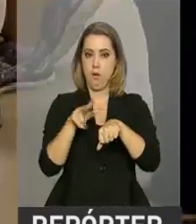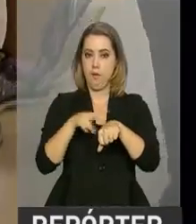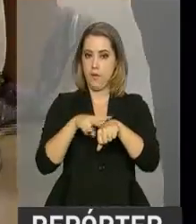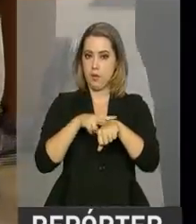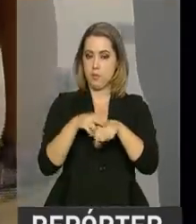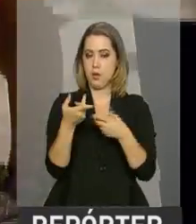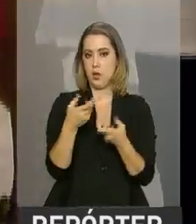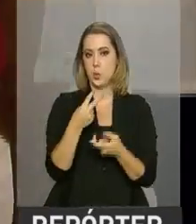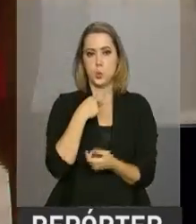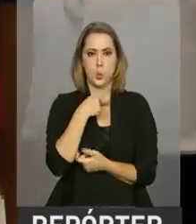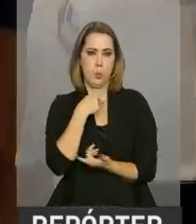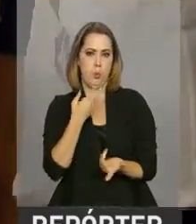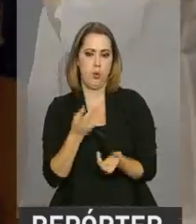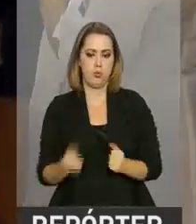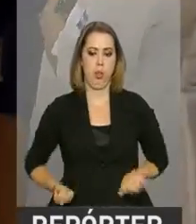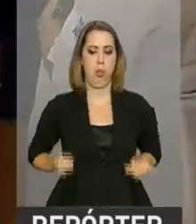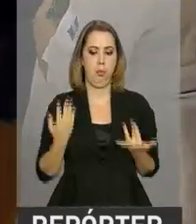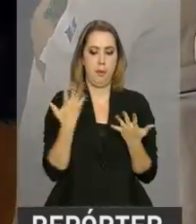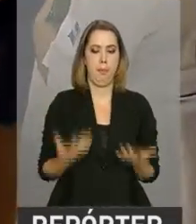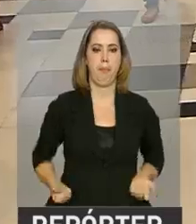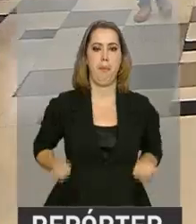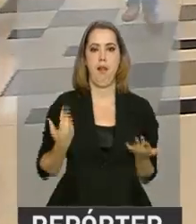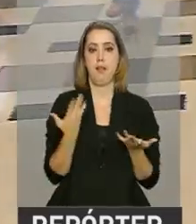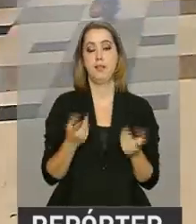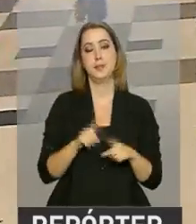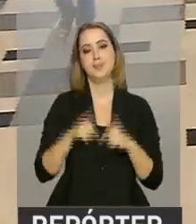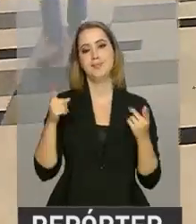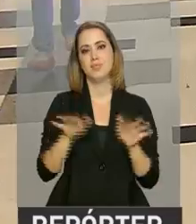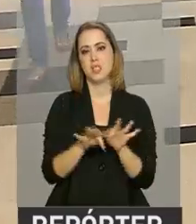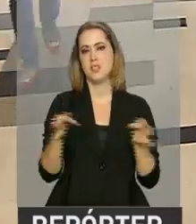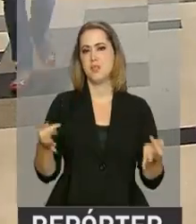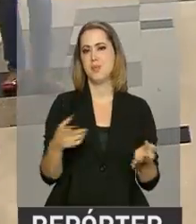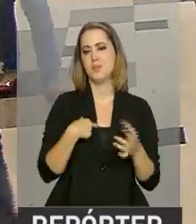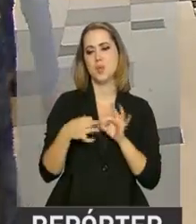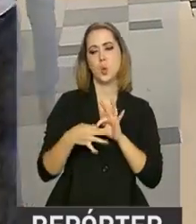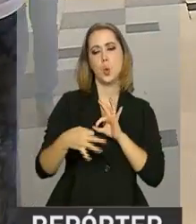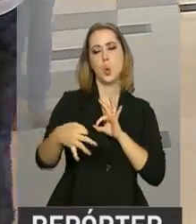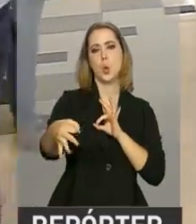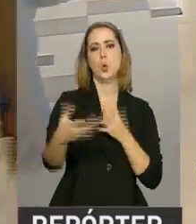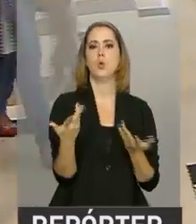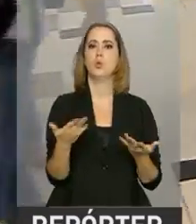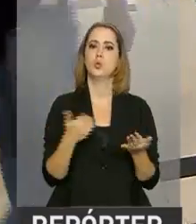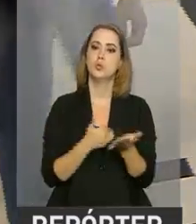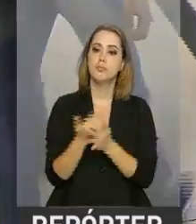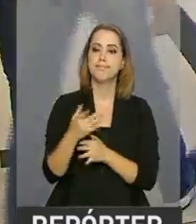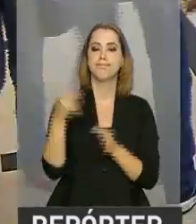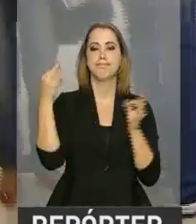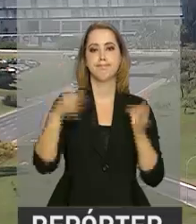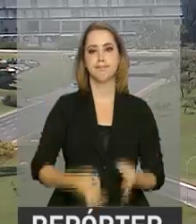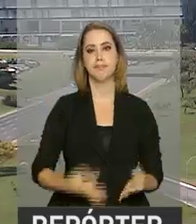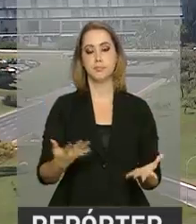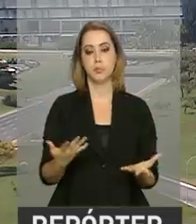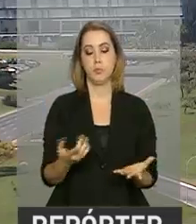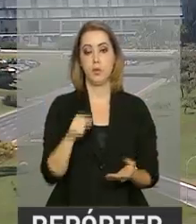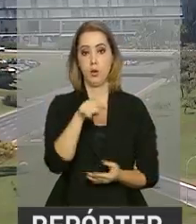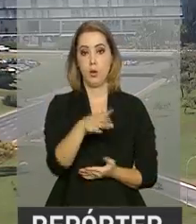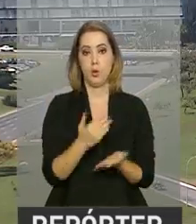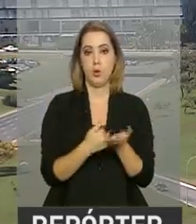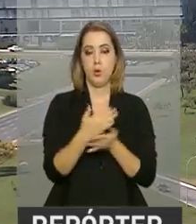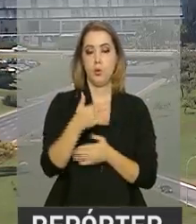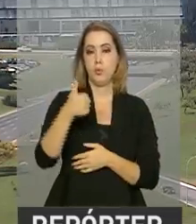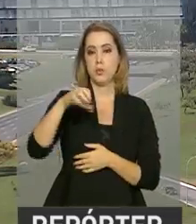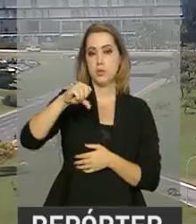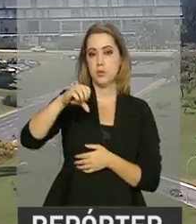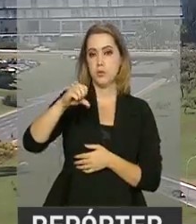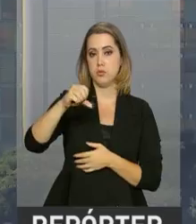ganha a regra até pode ser simples mas está longe de ser seguida a risca pelo governo desde